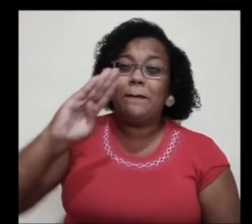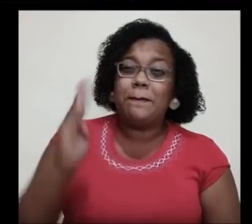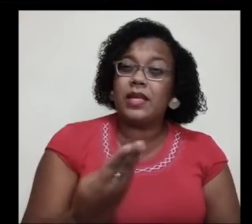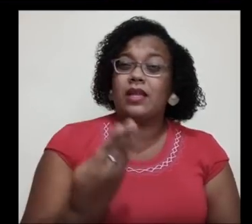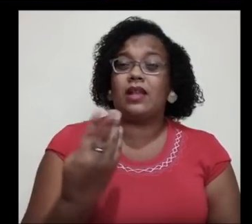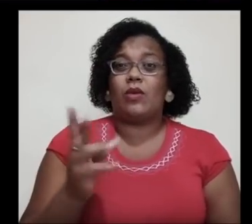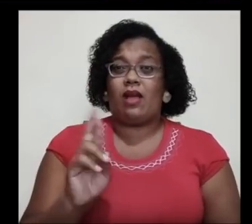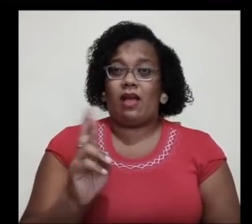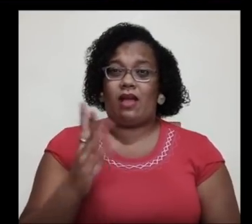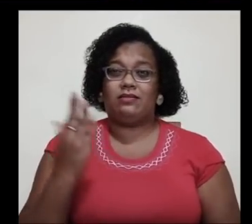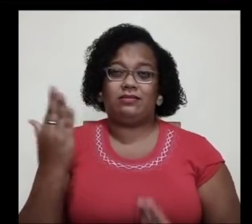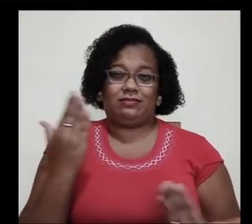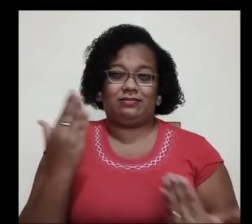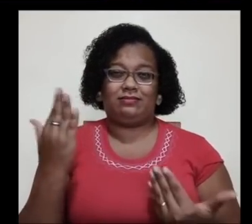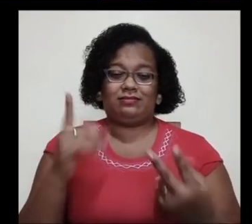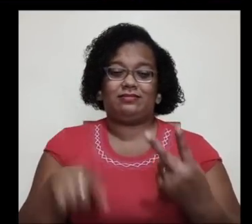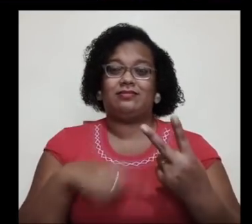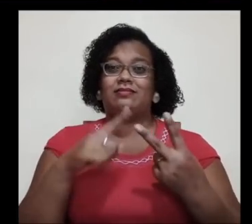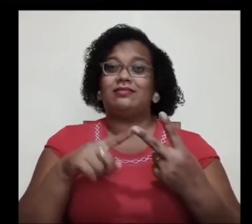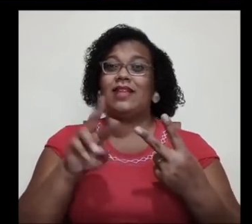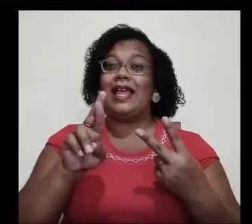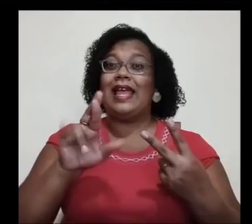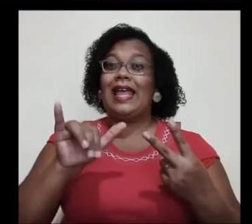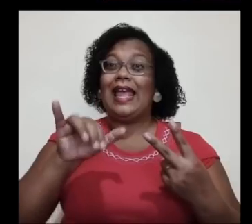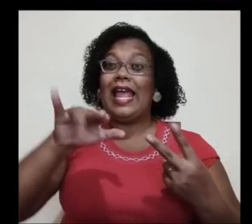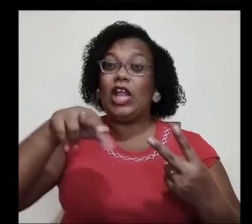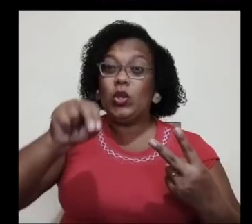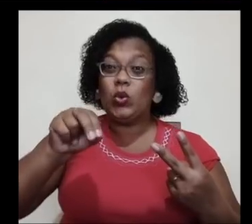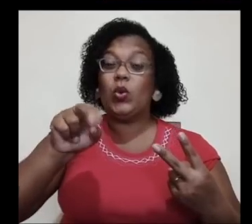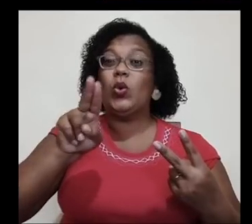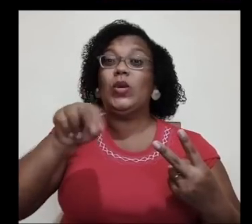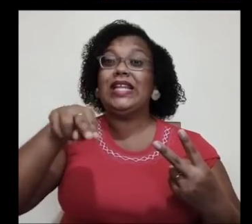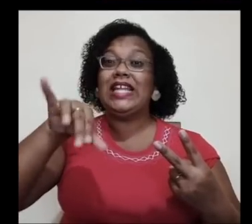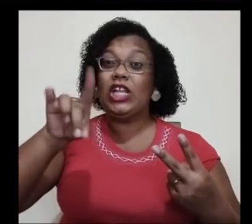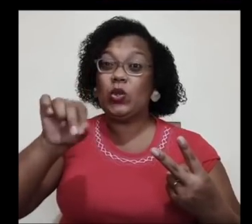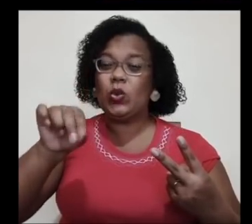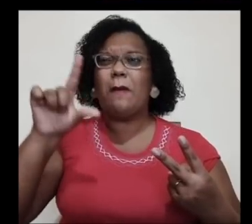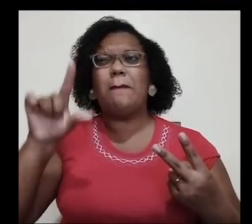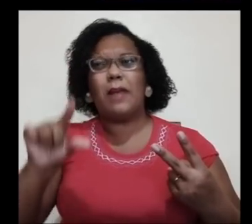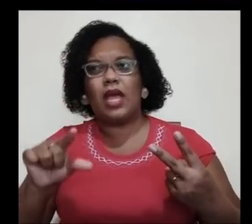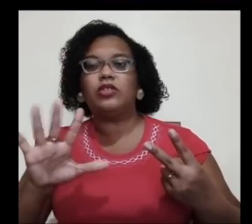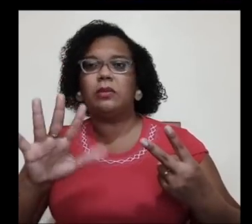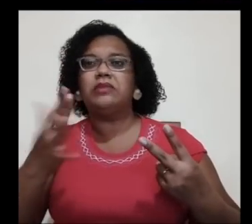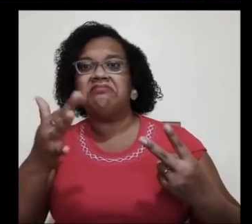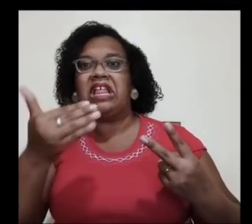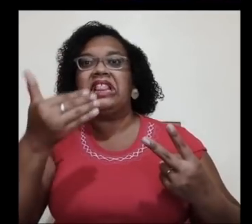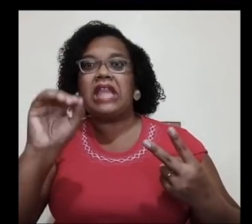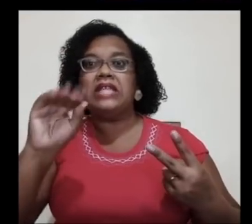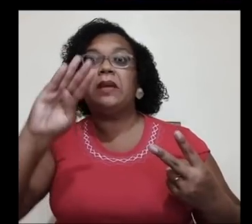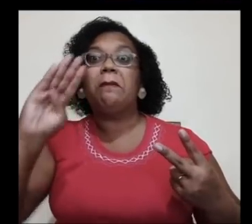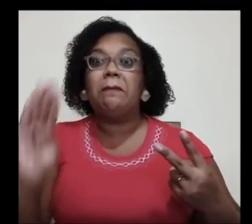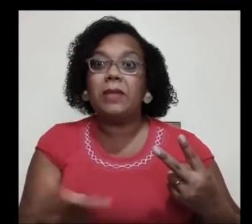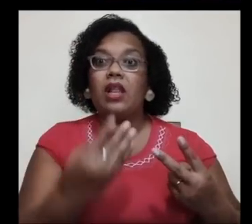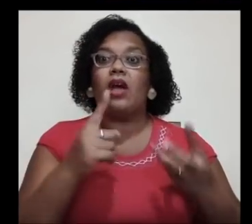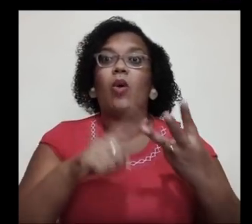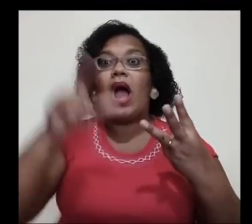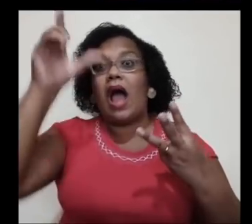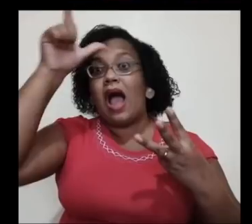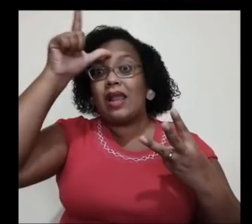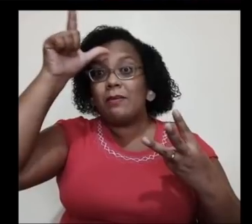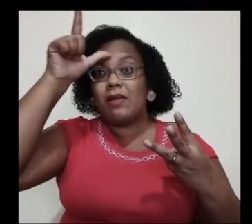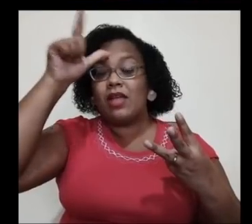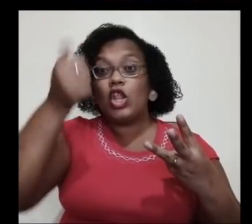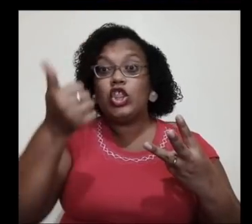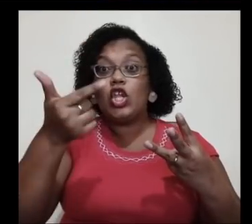reais, o Reino Unido menos, mas também da ordem de 10 bilhões de reais, a Alemanha da ordem de